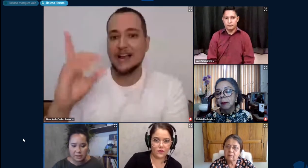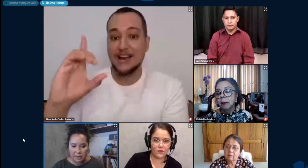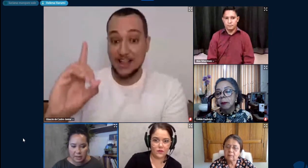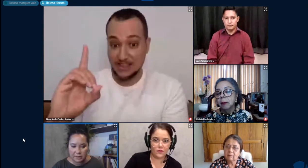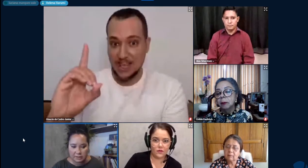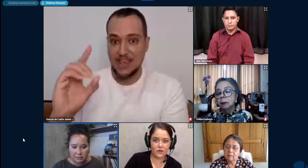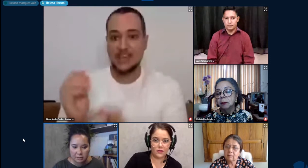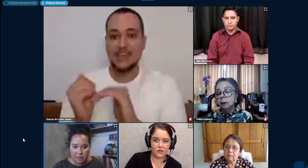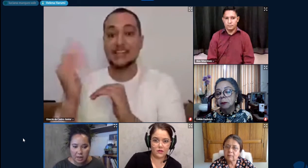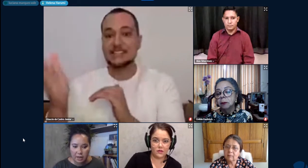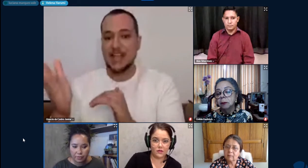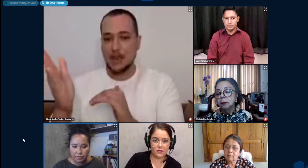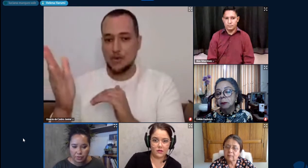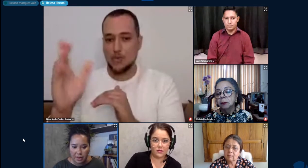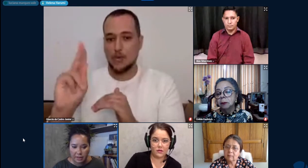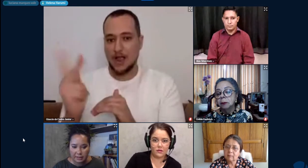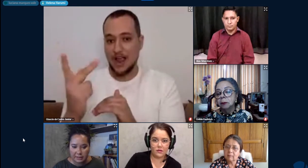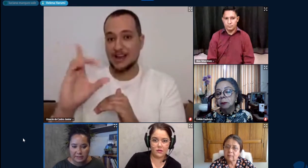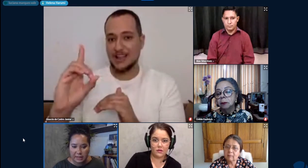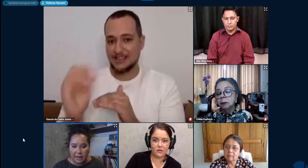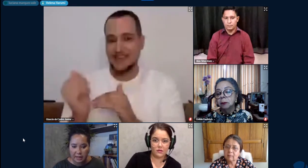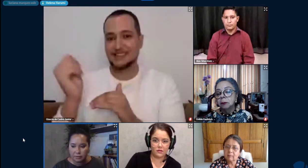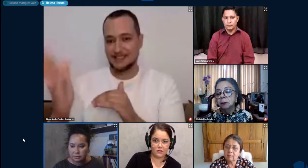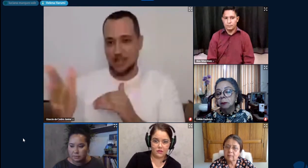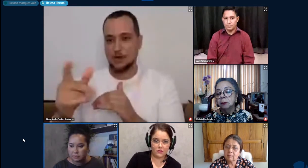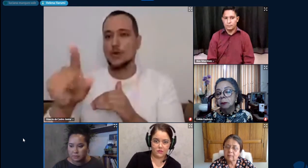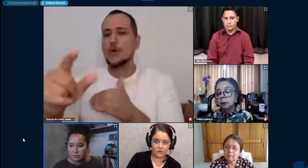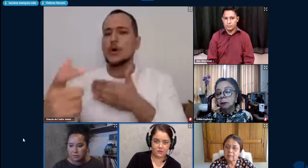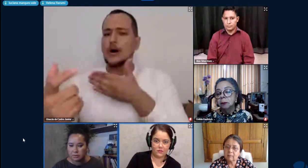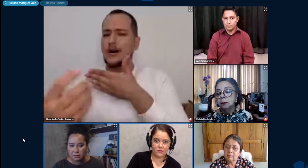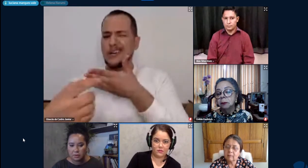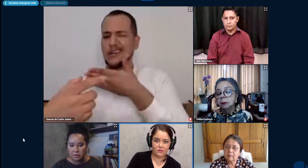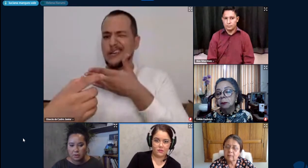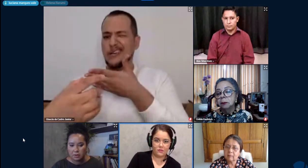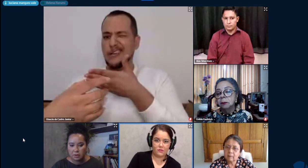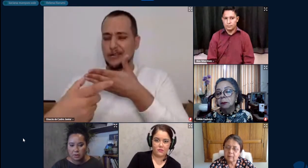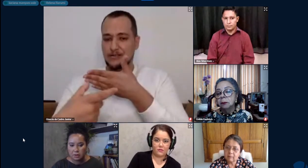que você traz é o de HD externo.